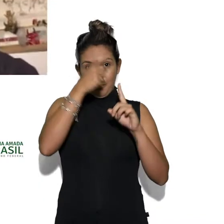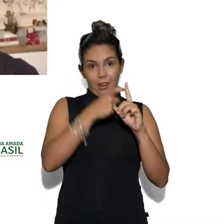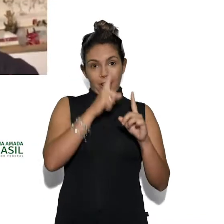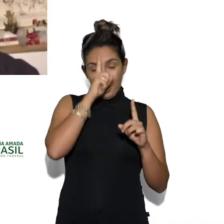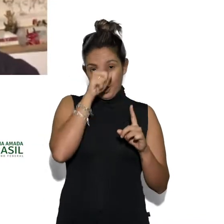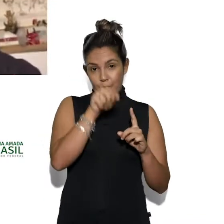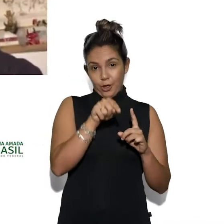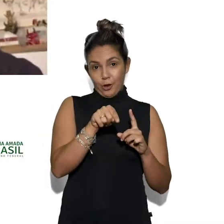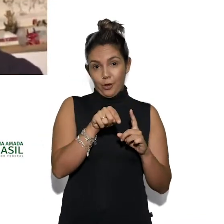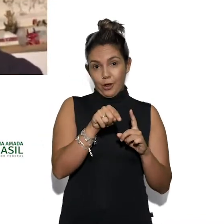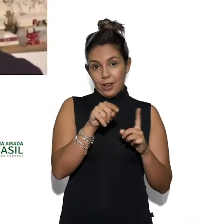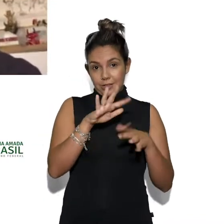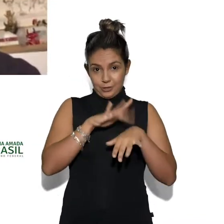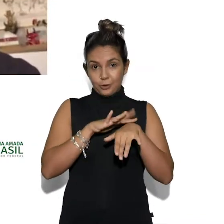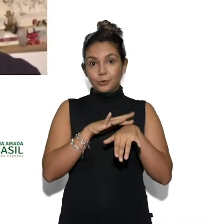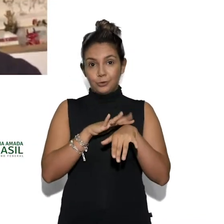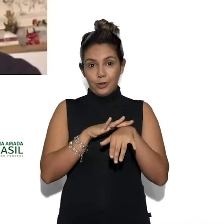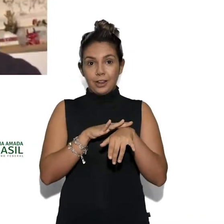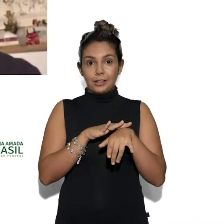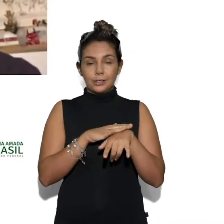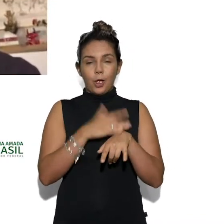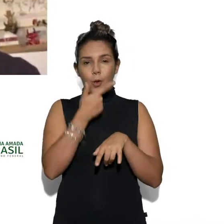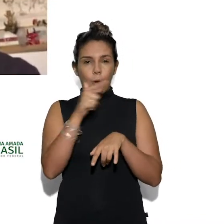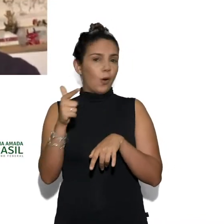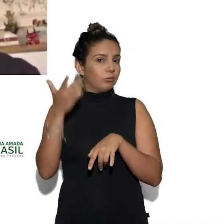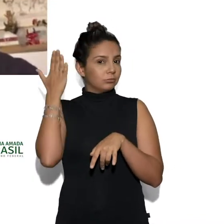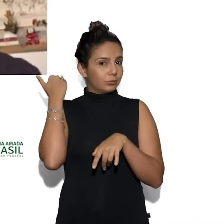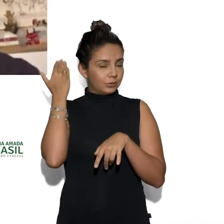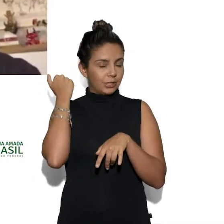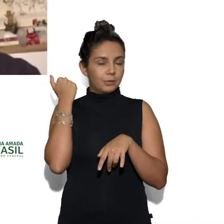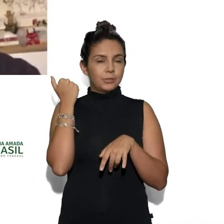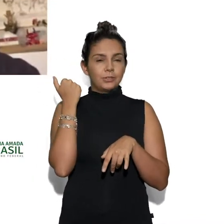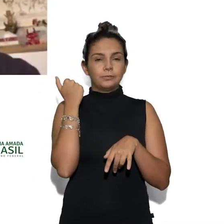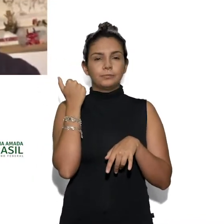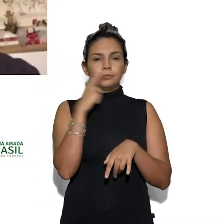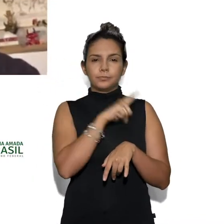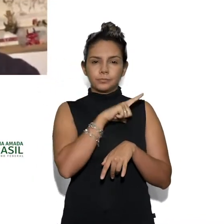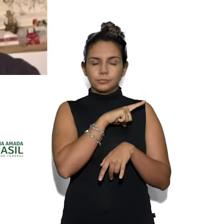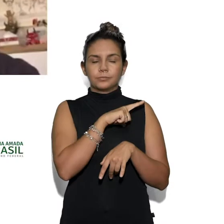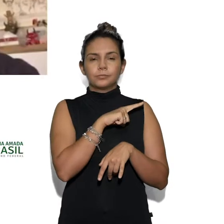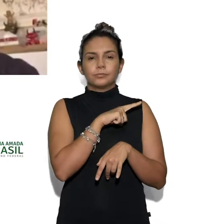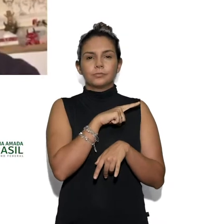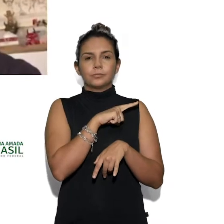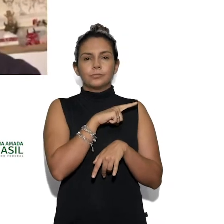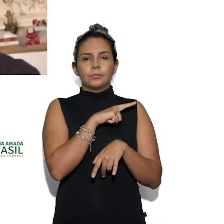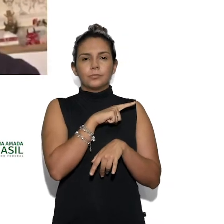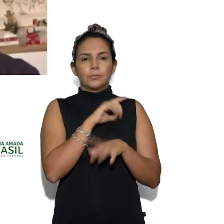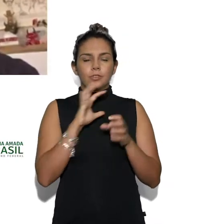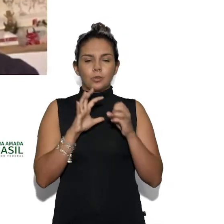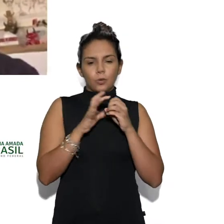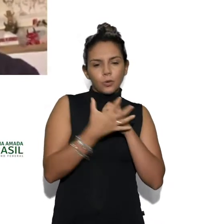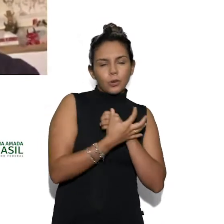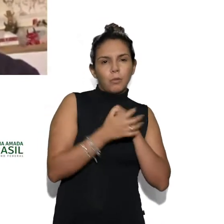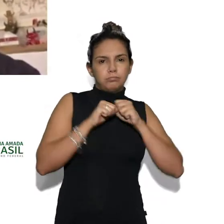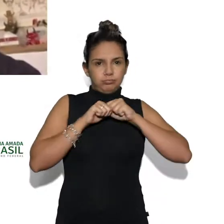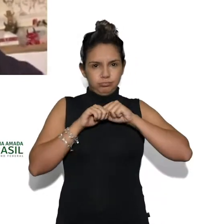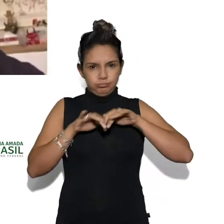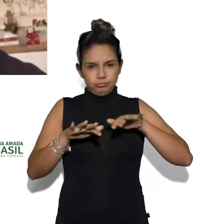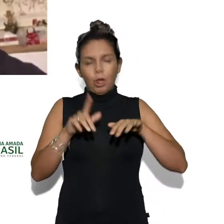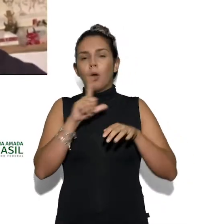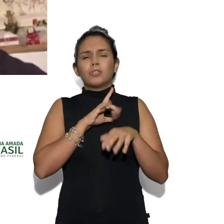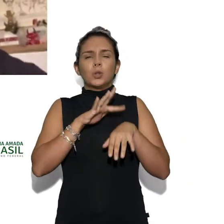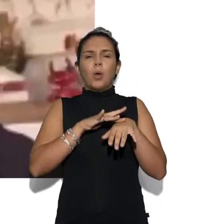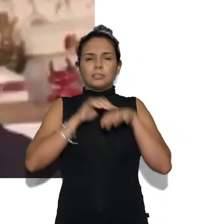esta universalidade. Sim. Em outros tempos, ainda que tivesse havido pandemias, e já não é a